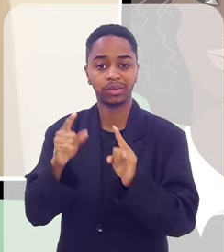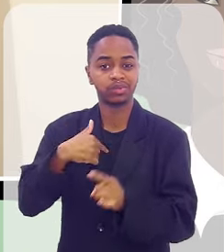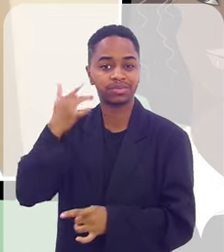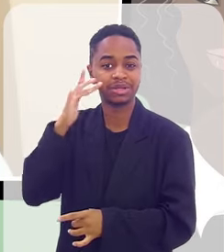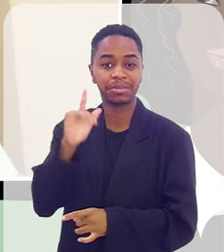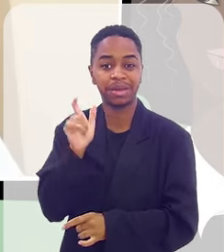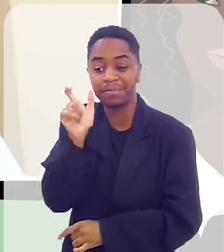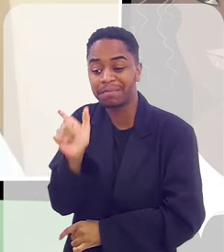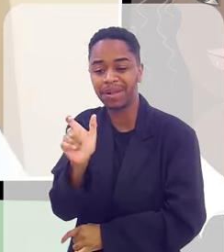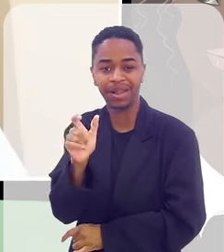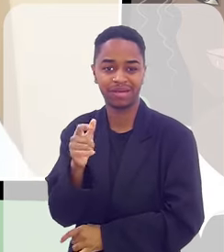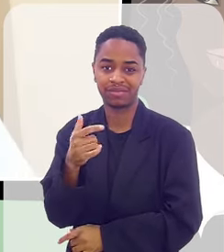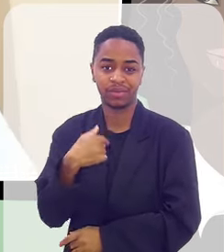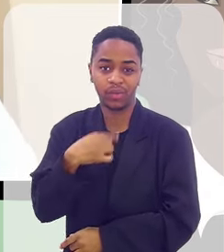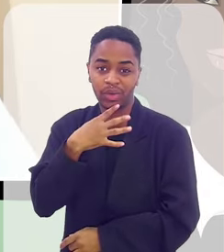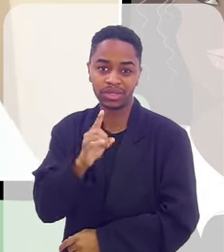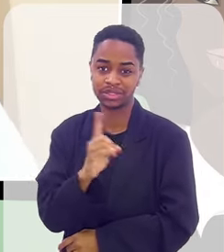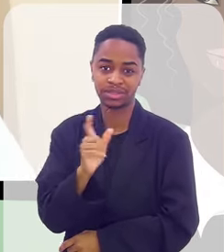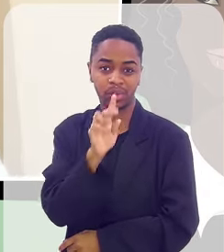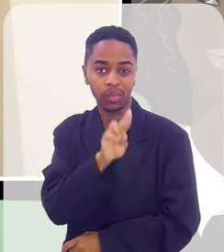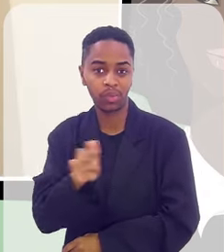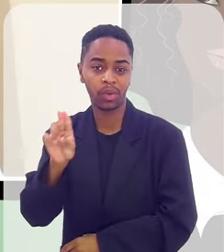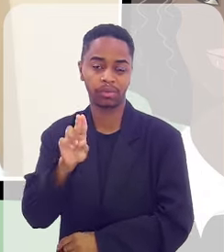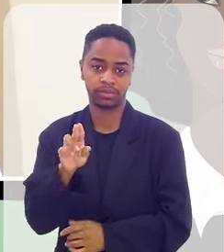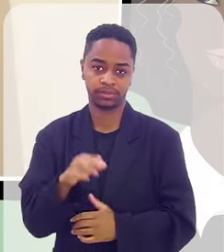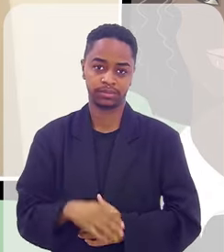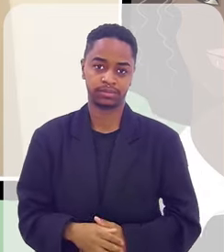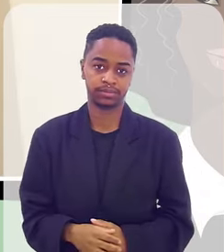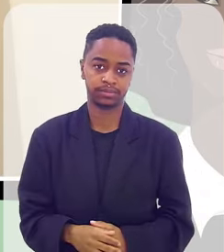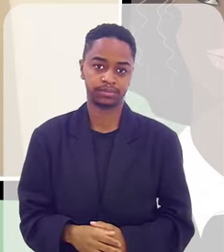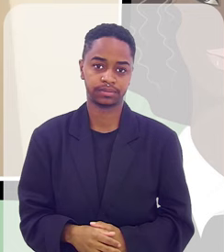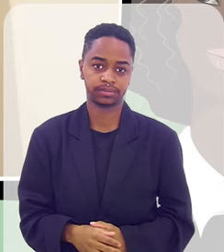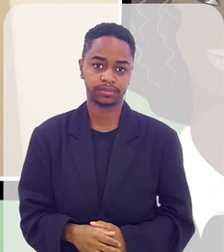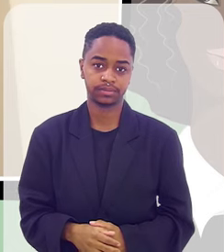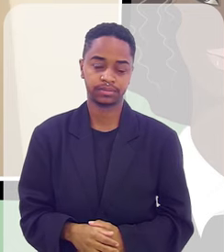isso. E não sabia que era o cuidado, porque eu já fazia um cuidado paliativo com a pessoa, né?